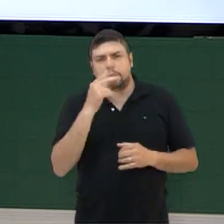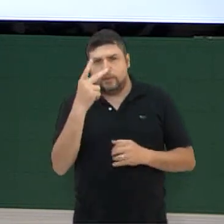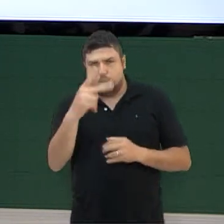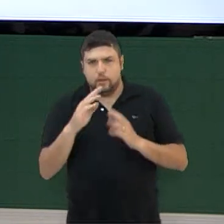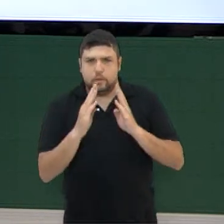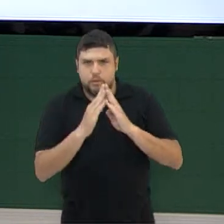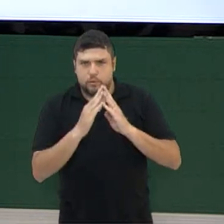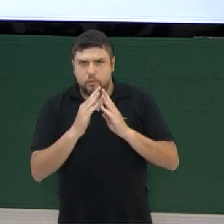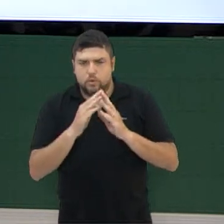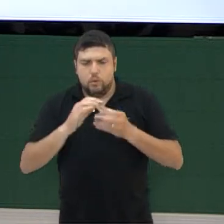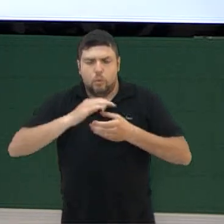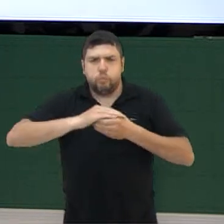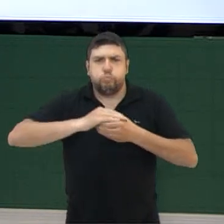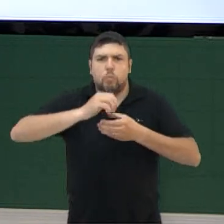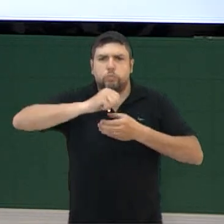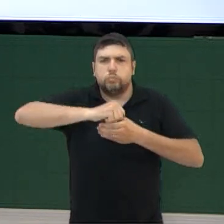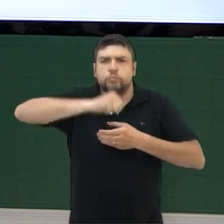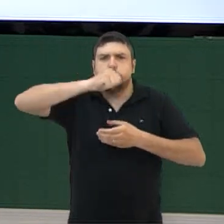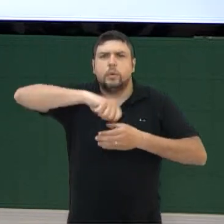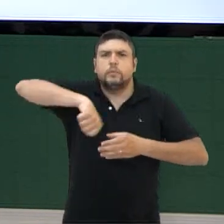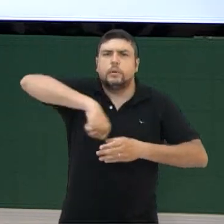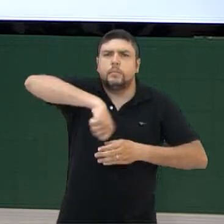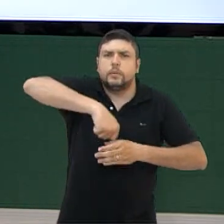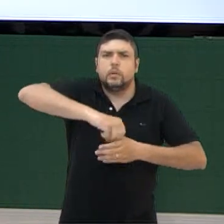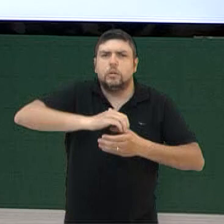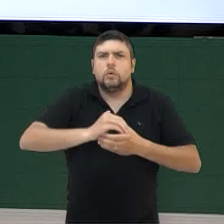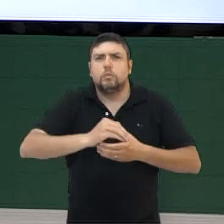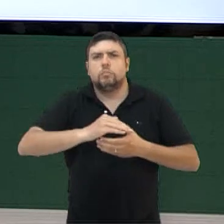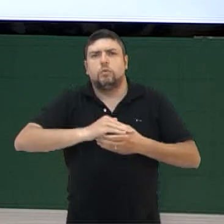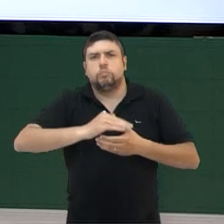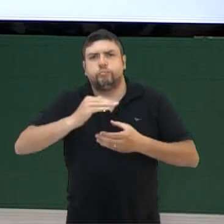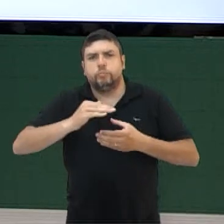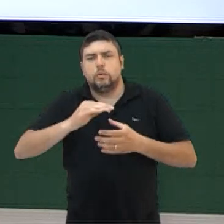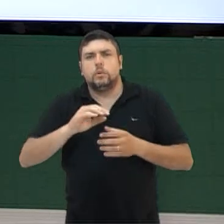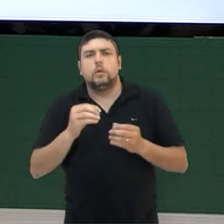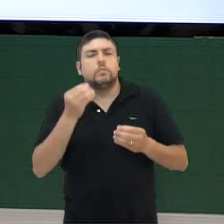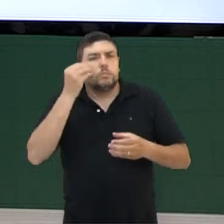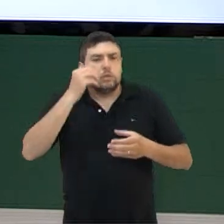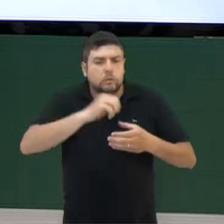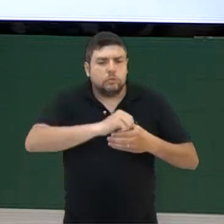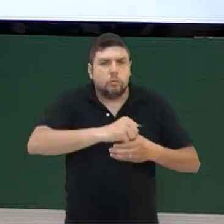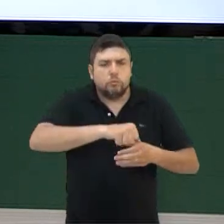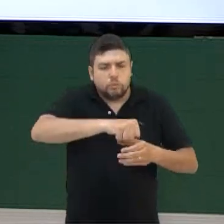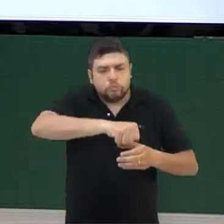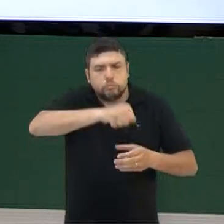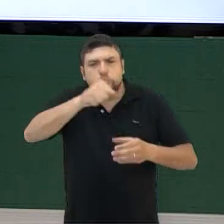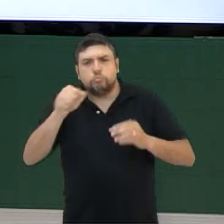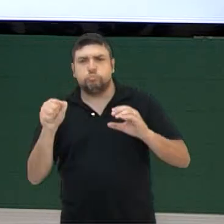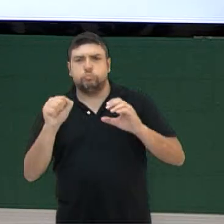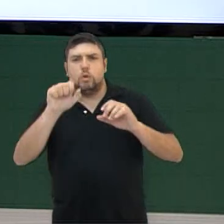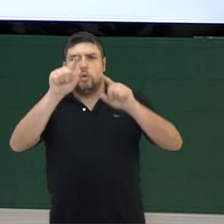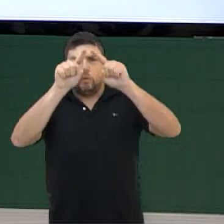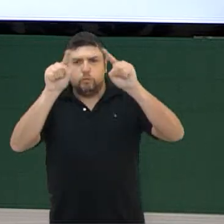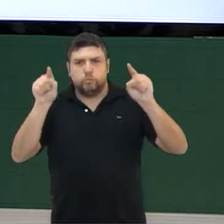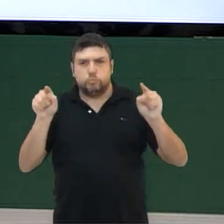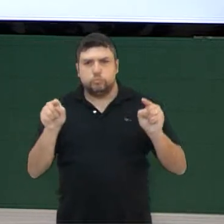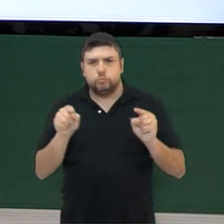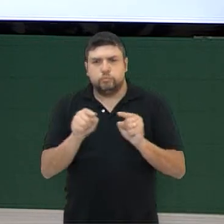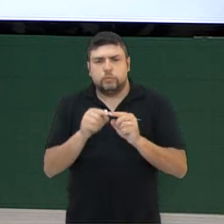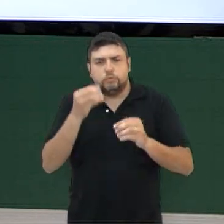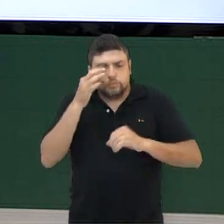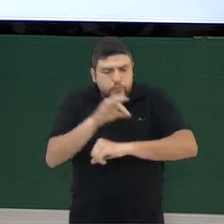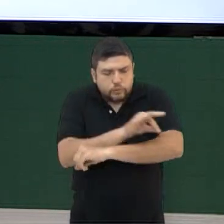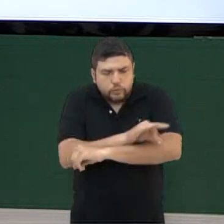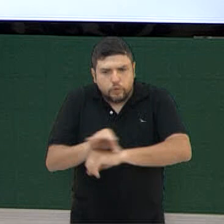tá? Pega uma fita métrica e passa em volta dessa tampa e mede o comprimento da circunferência da tampa. Depois mede